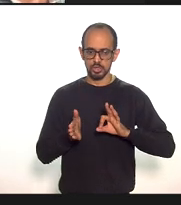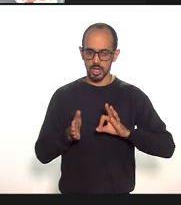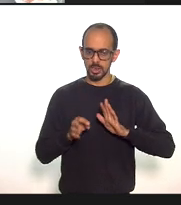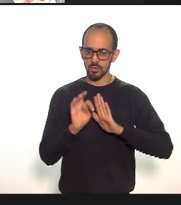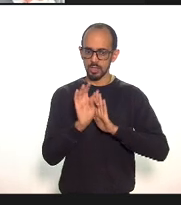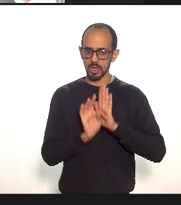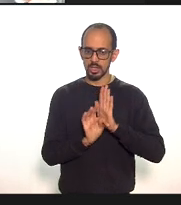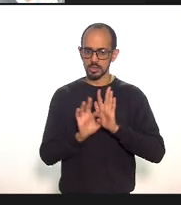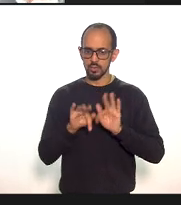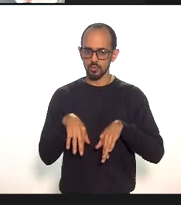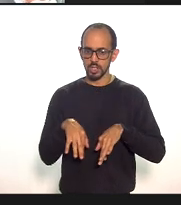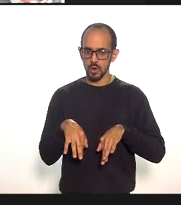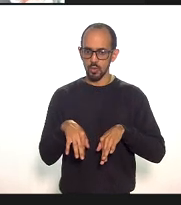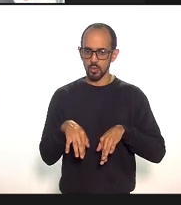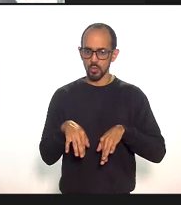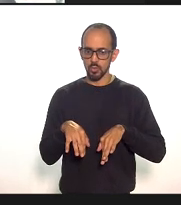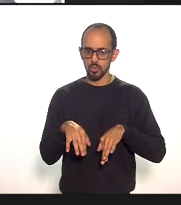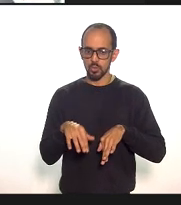final.